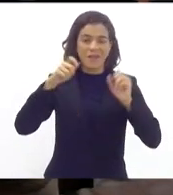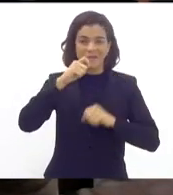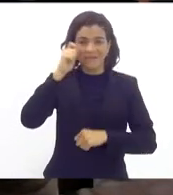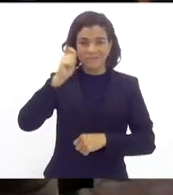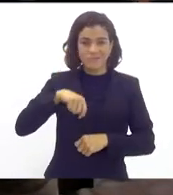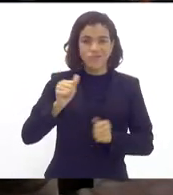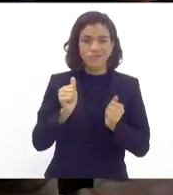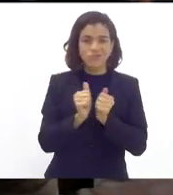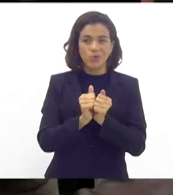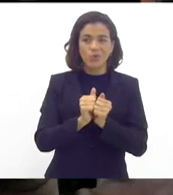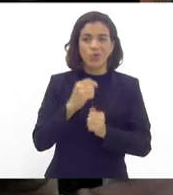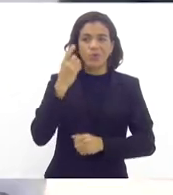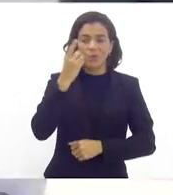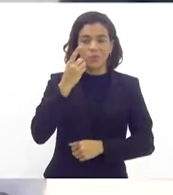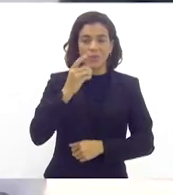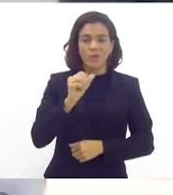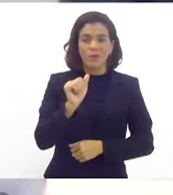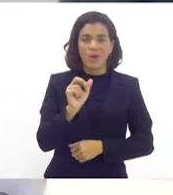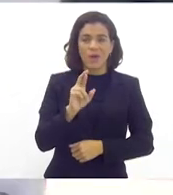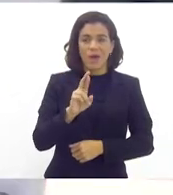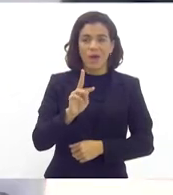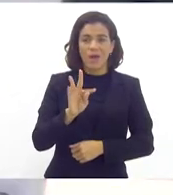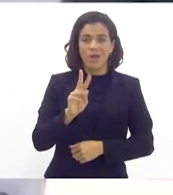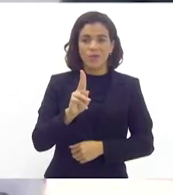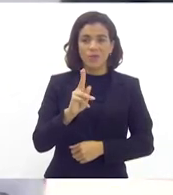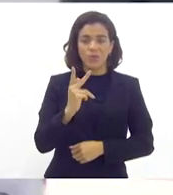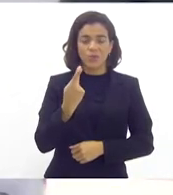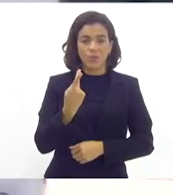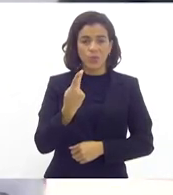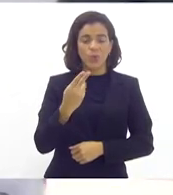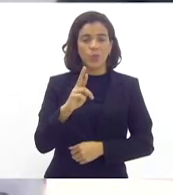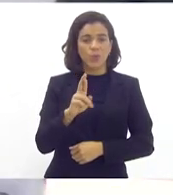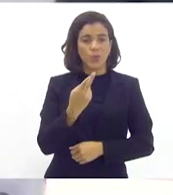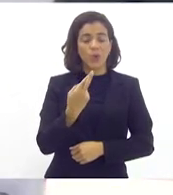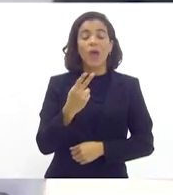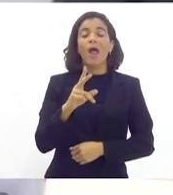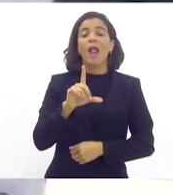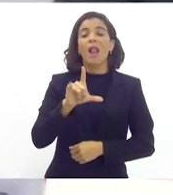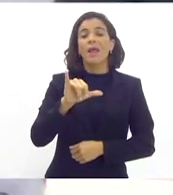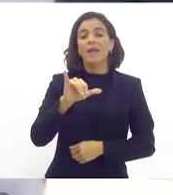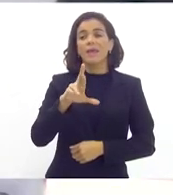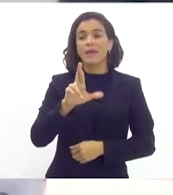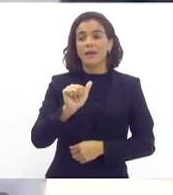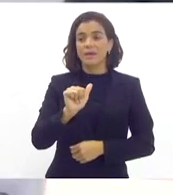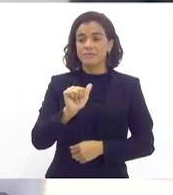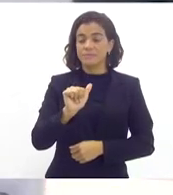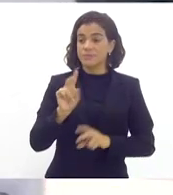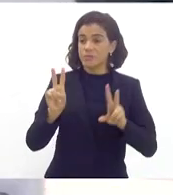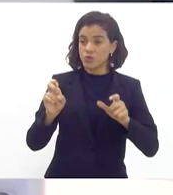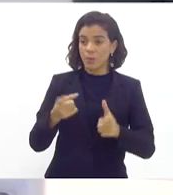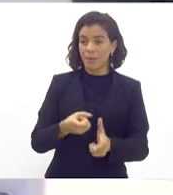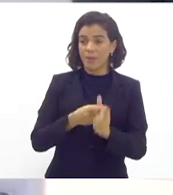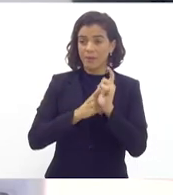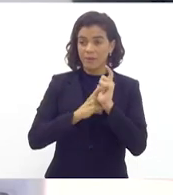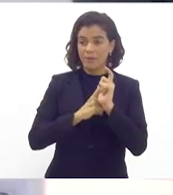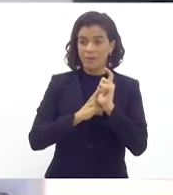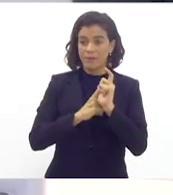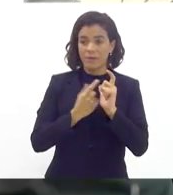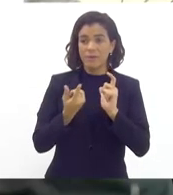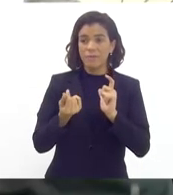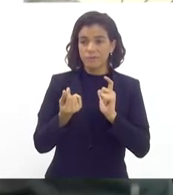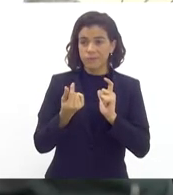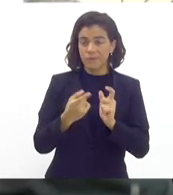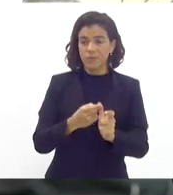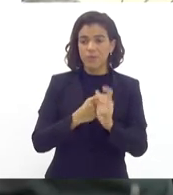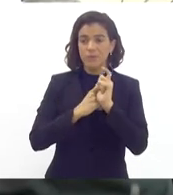Lira, e eu provoquei em relação à questão da dívida. Né? Da dívida